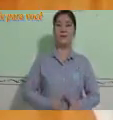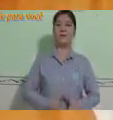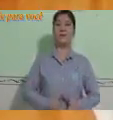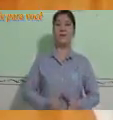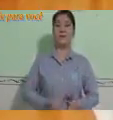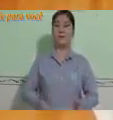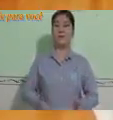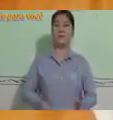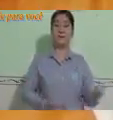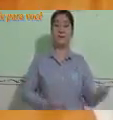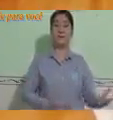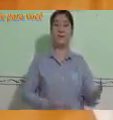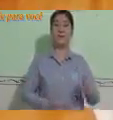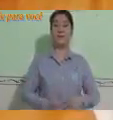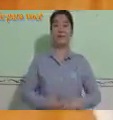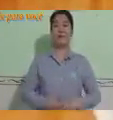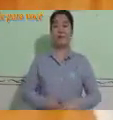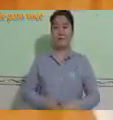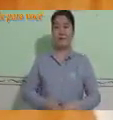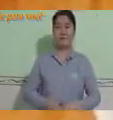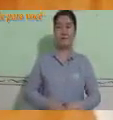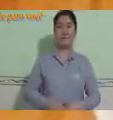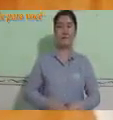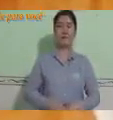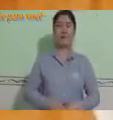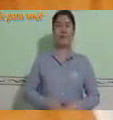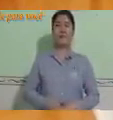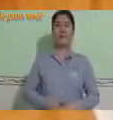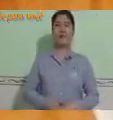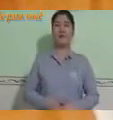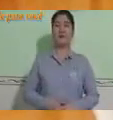Alguns alimentos orgânicos ricos em sódio incluem dois pontos: